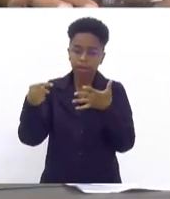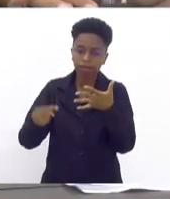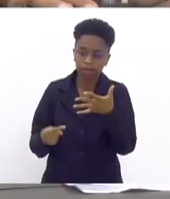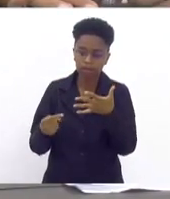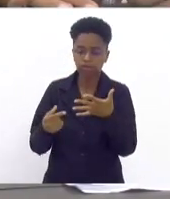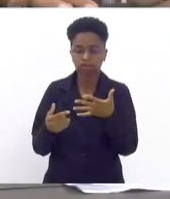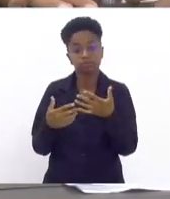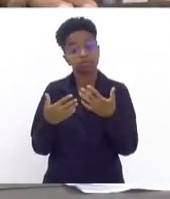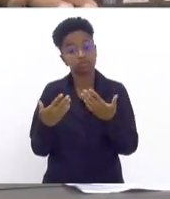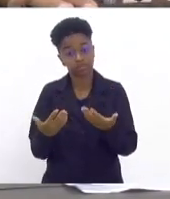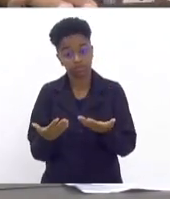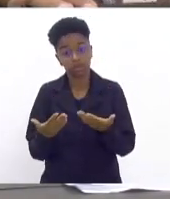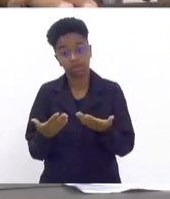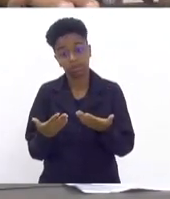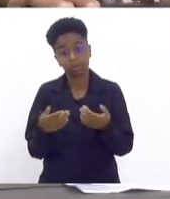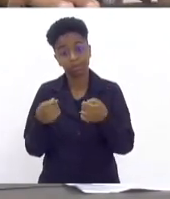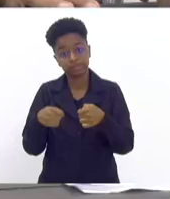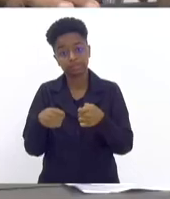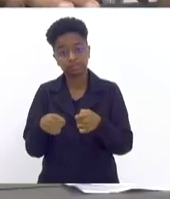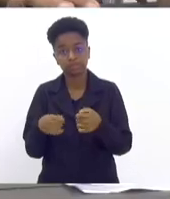próximos terão que